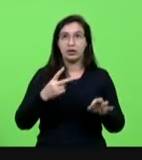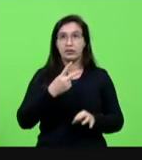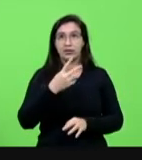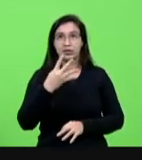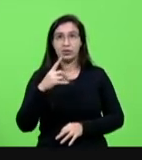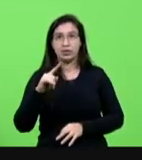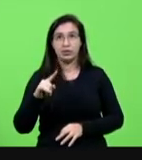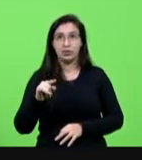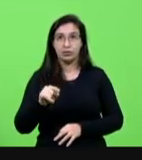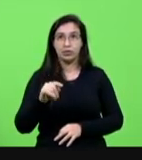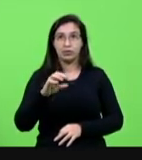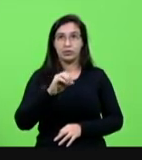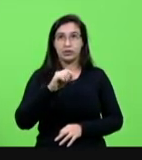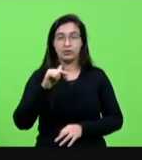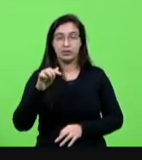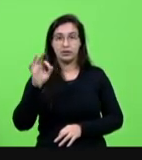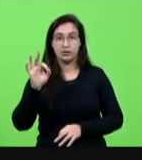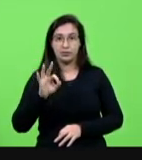24,07%.